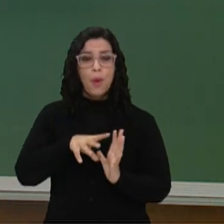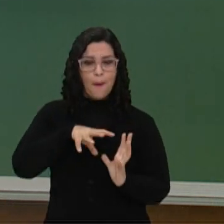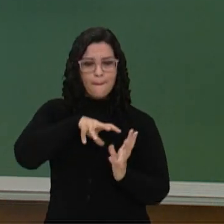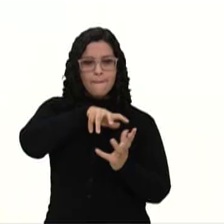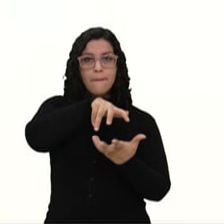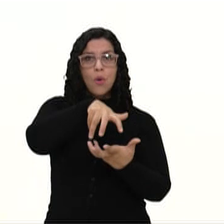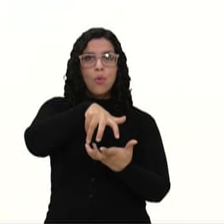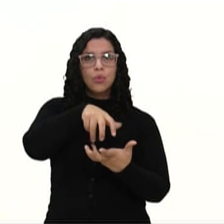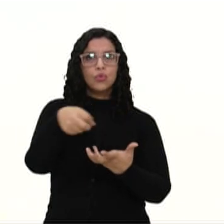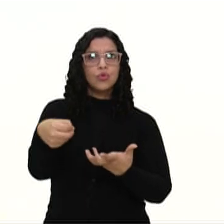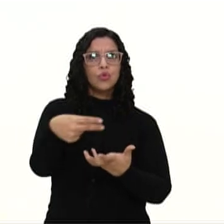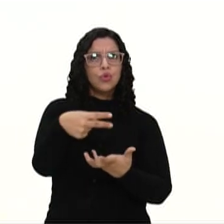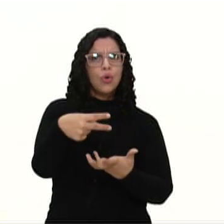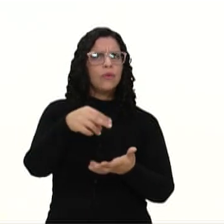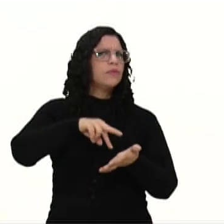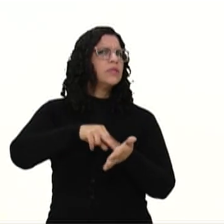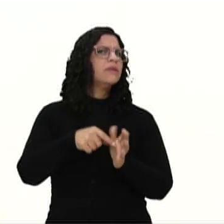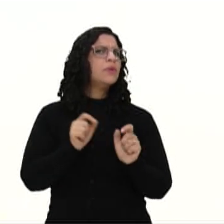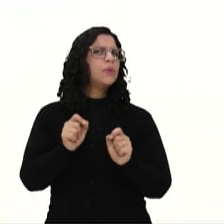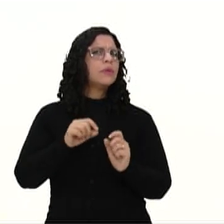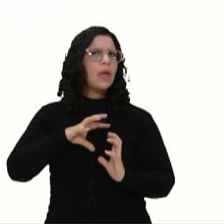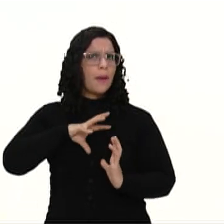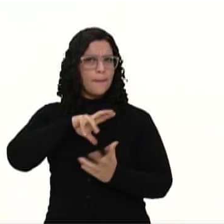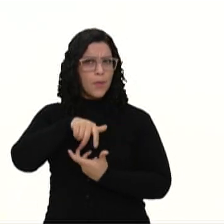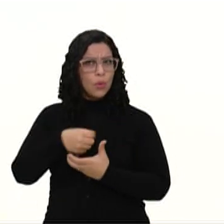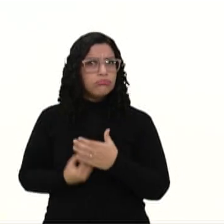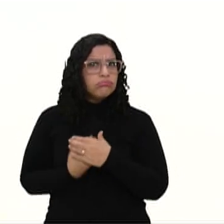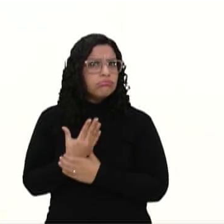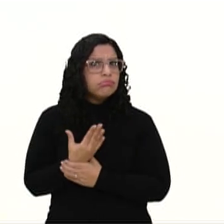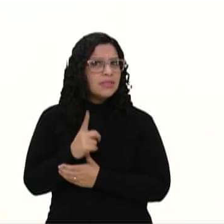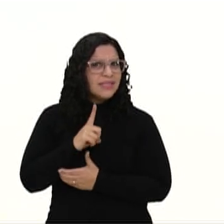novo mundo, a autora está se referindo à idade